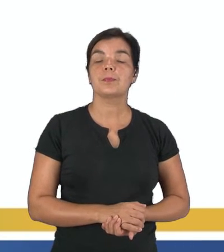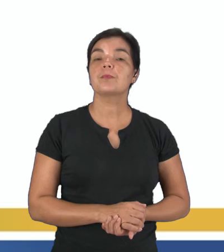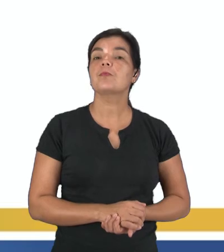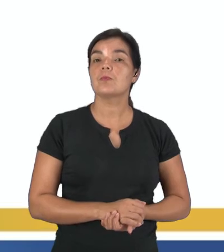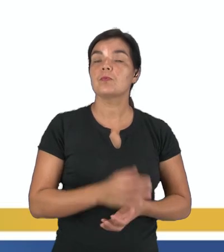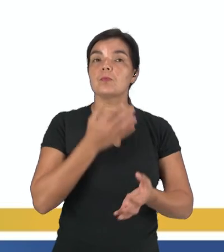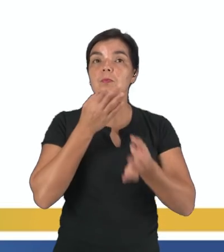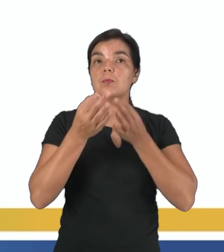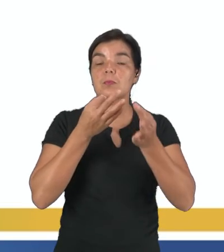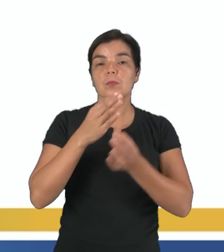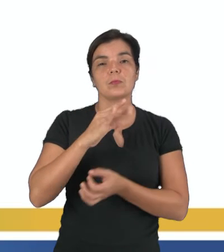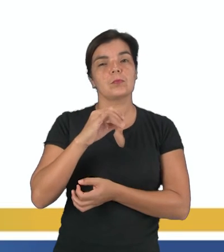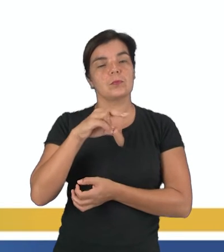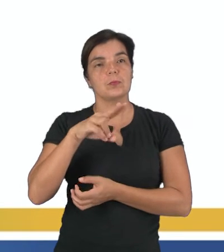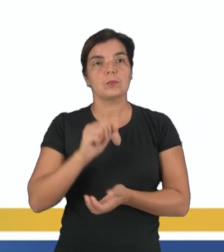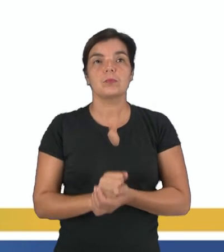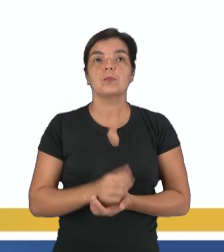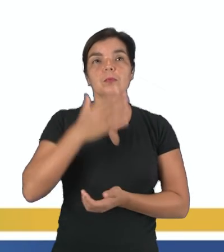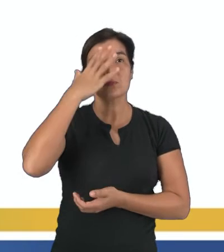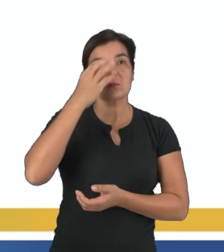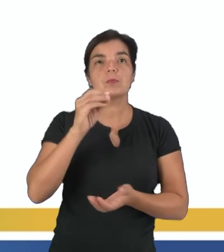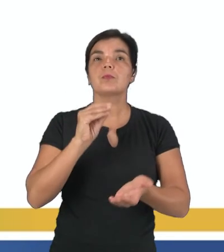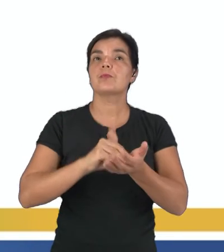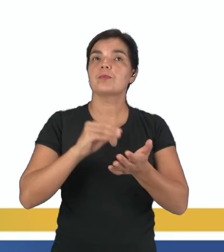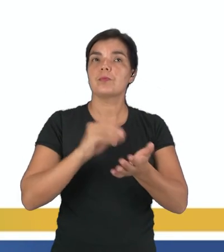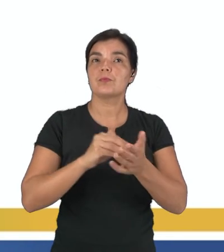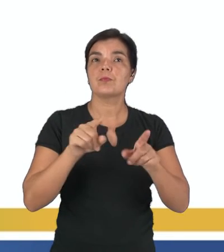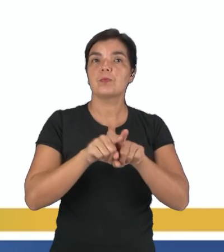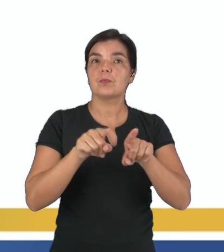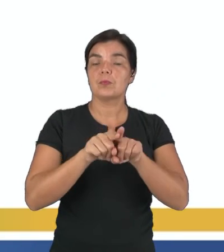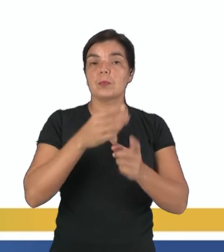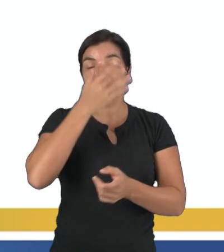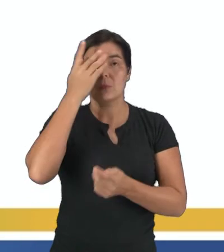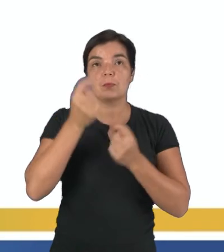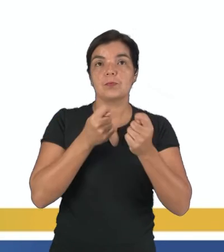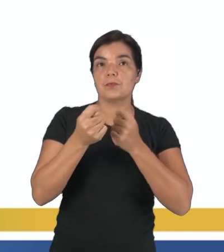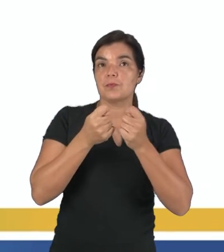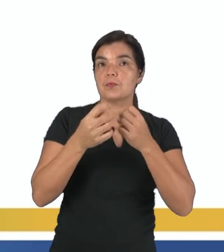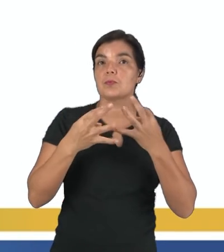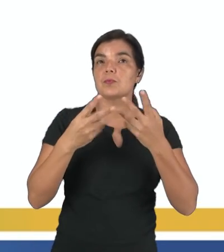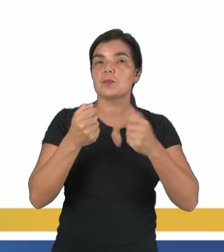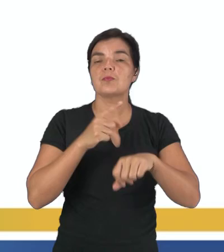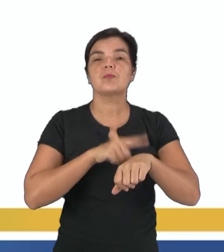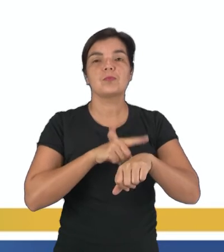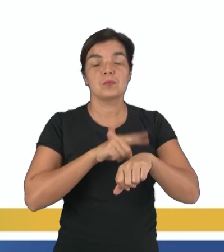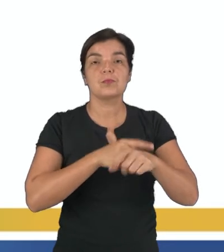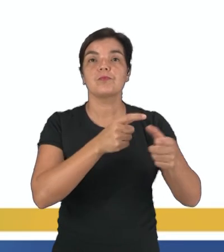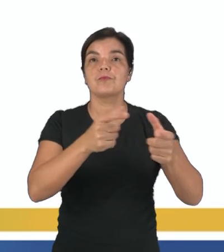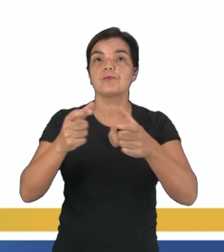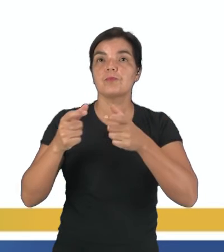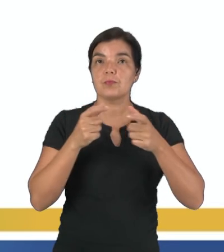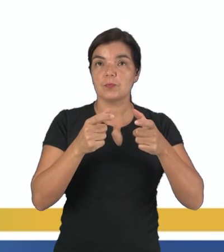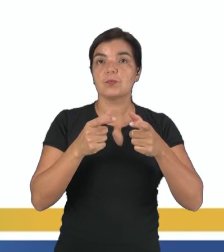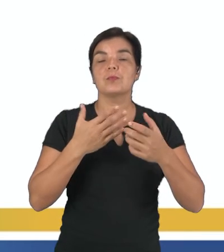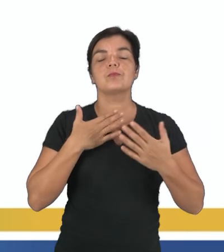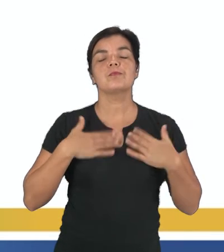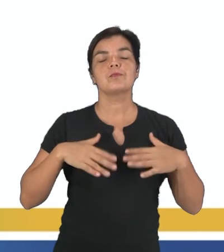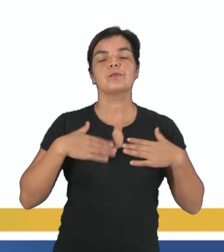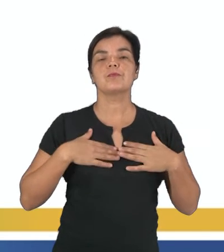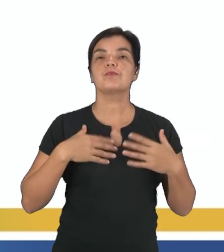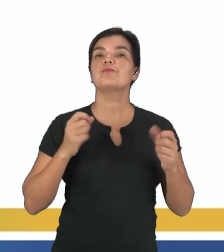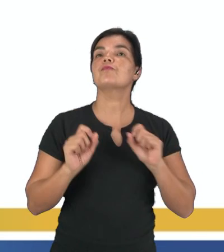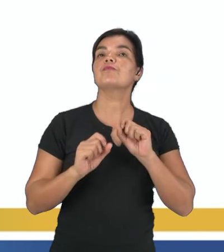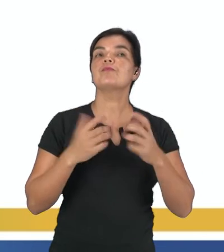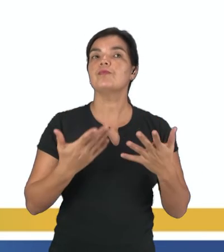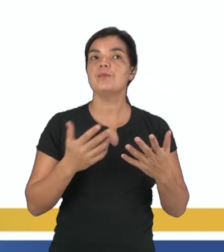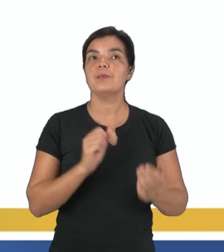cínico. Certamente nunca terá faltado aos sonegadores de todos os tempos e lugares o confortável